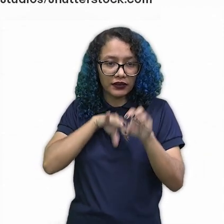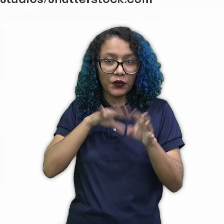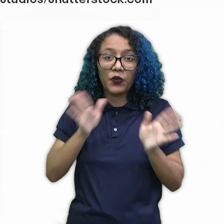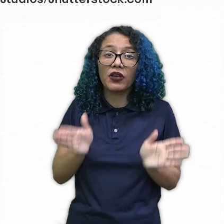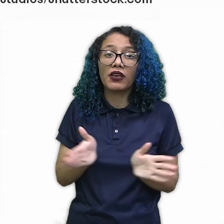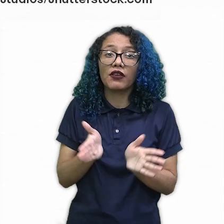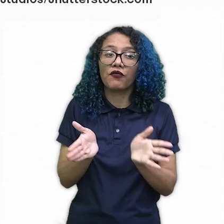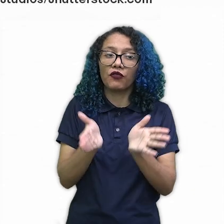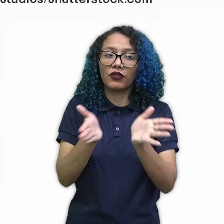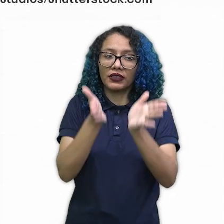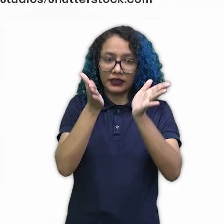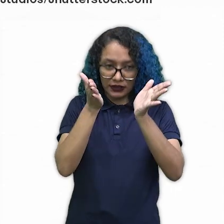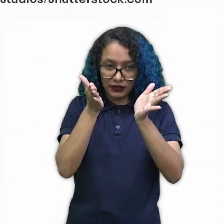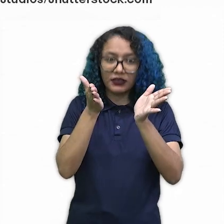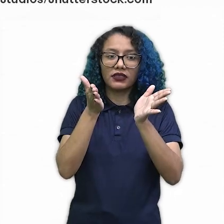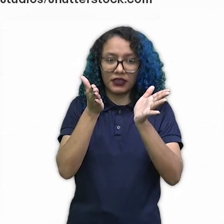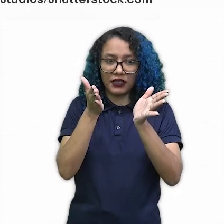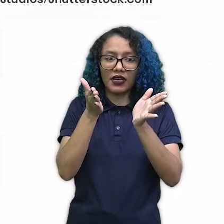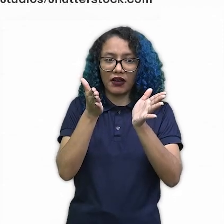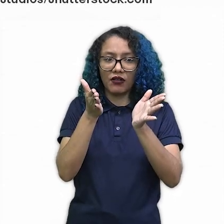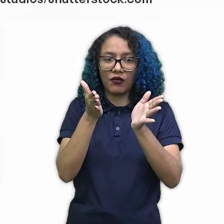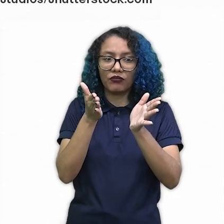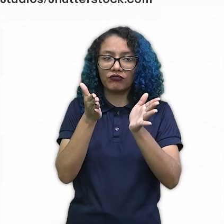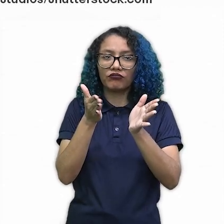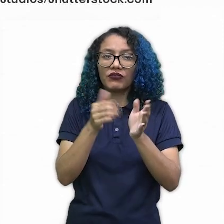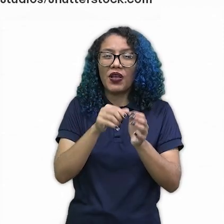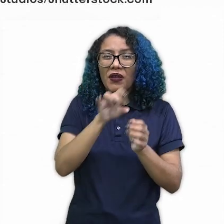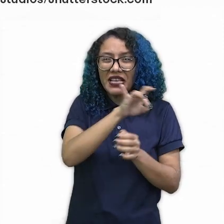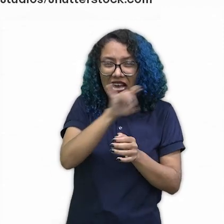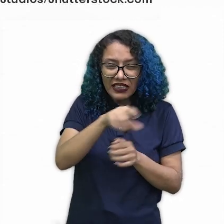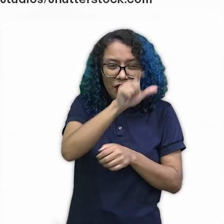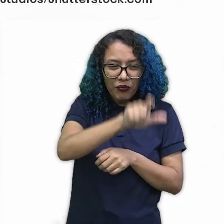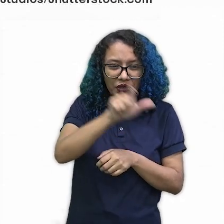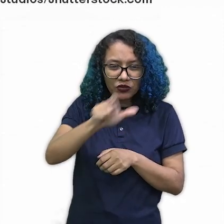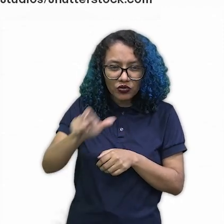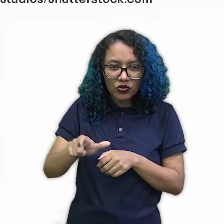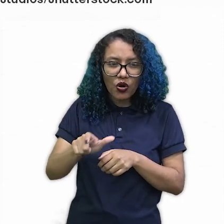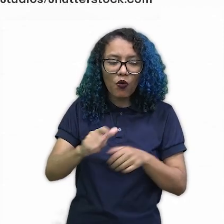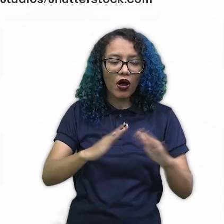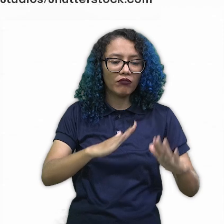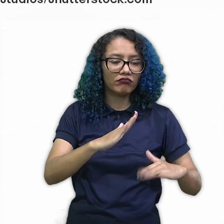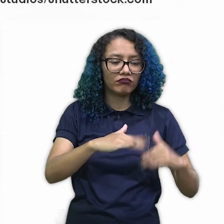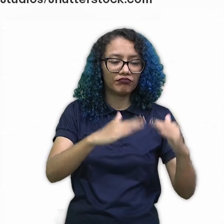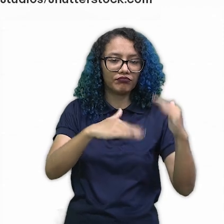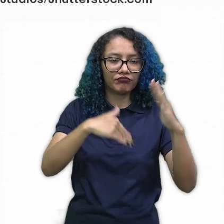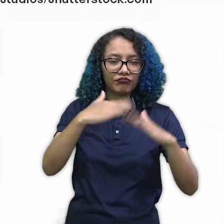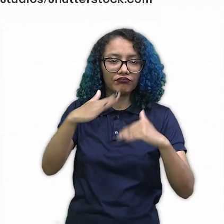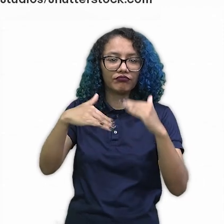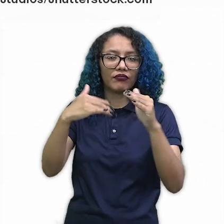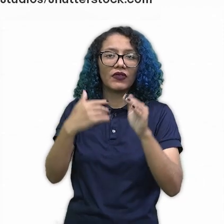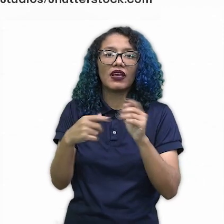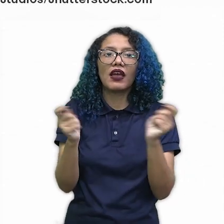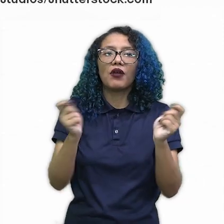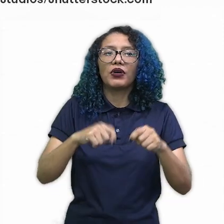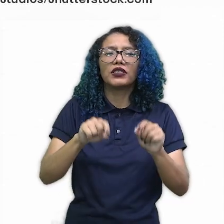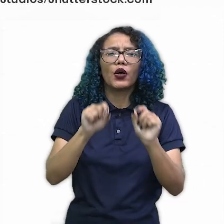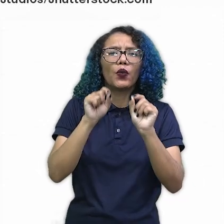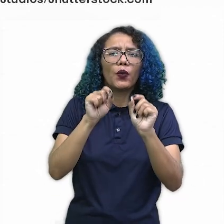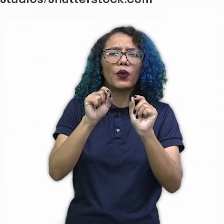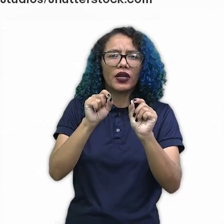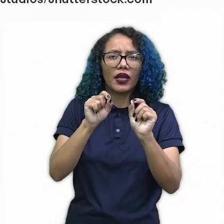que promove a construção no sujeito, né, em cada pessoa, na pessoa, da capacidade